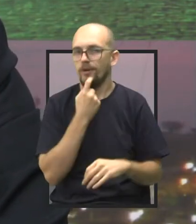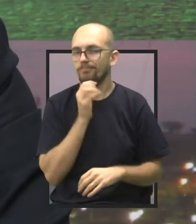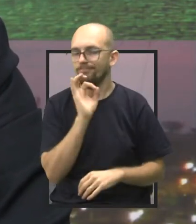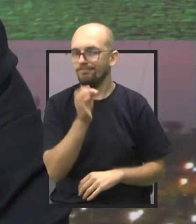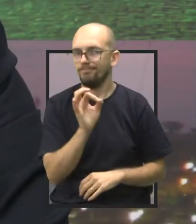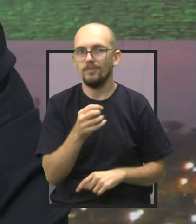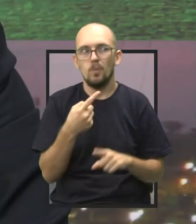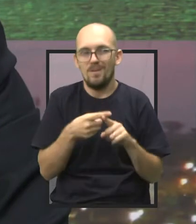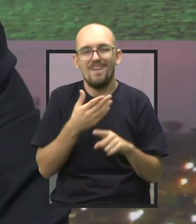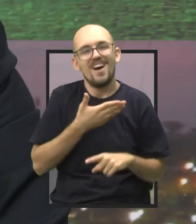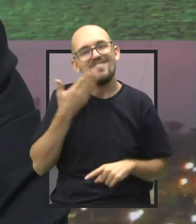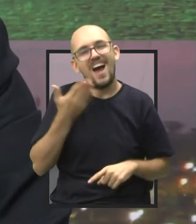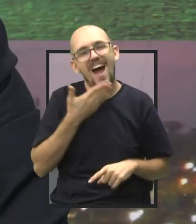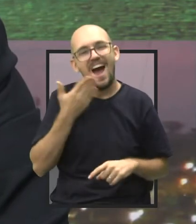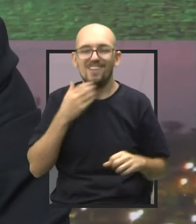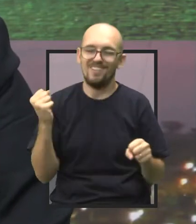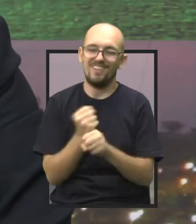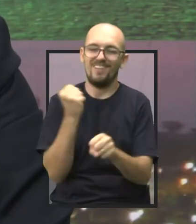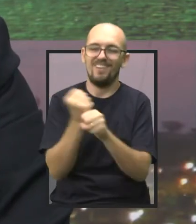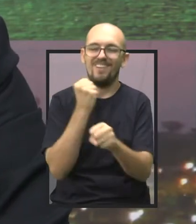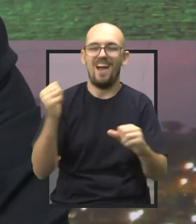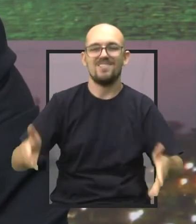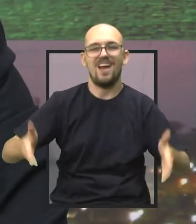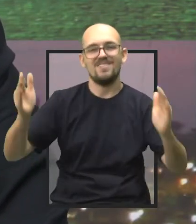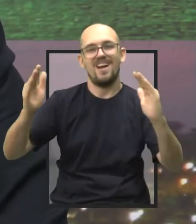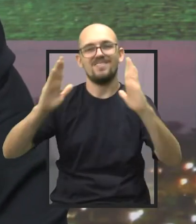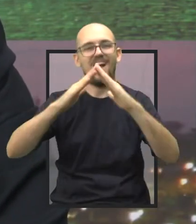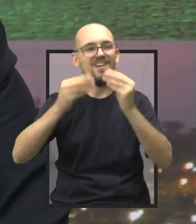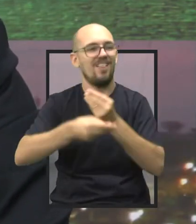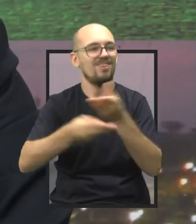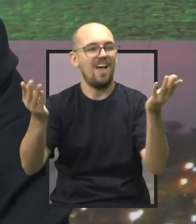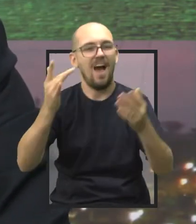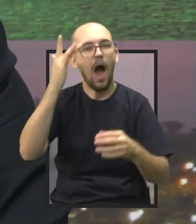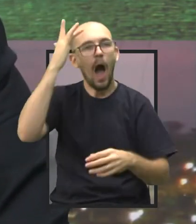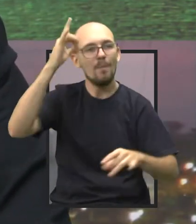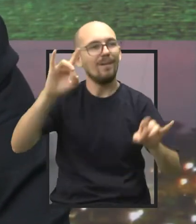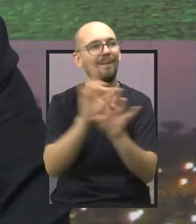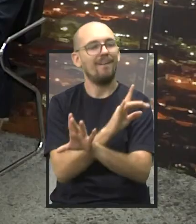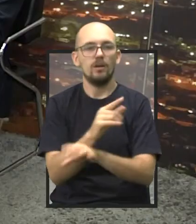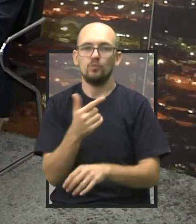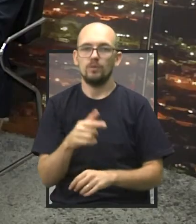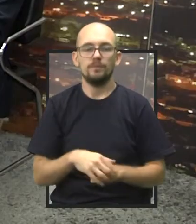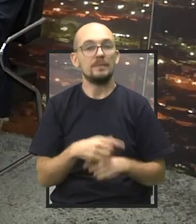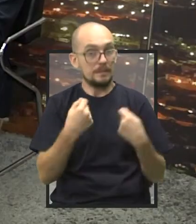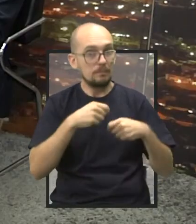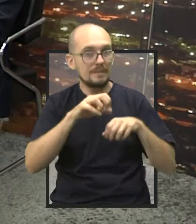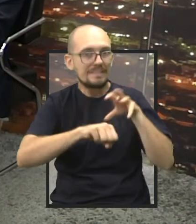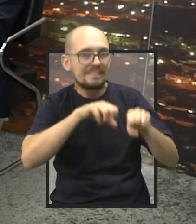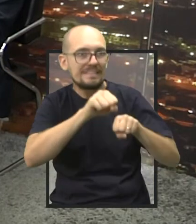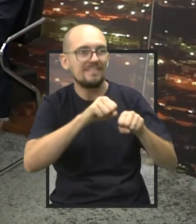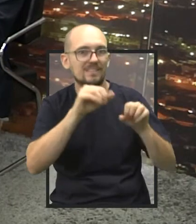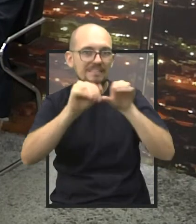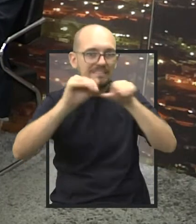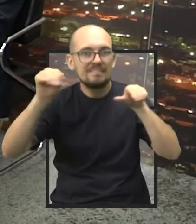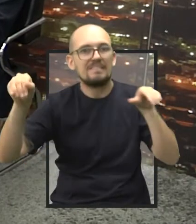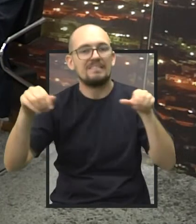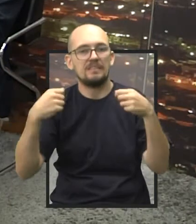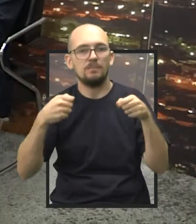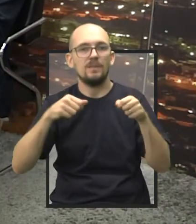coisa fácil da gente conseguir isso, não sai do dia para a noite, né? Tem que correr atrás realmente, né? Tem que haver